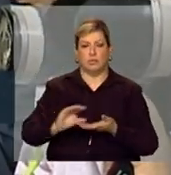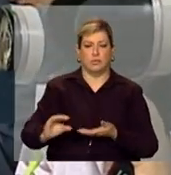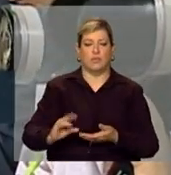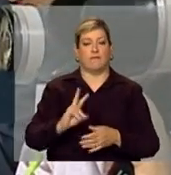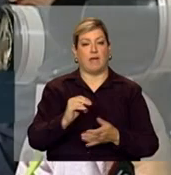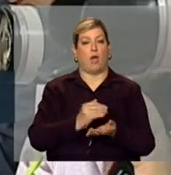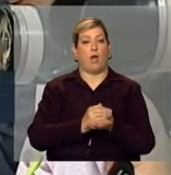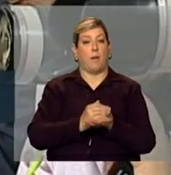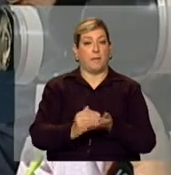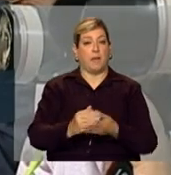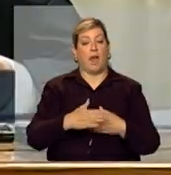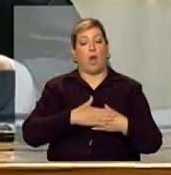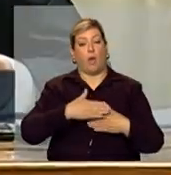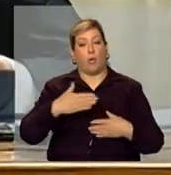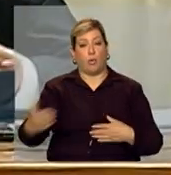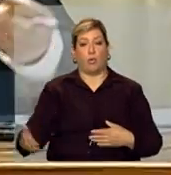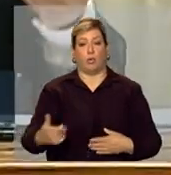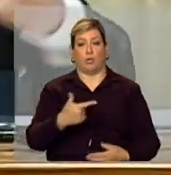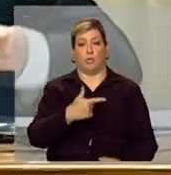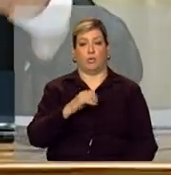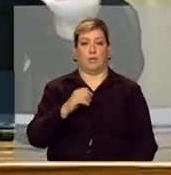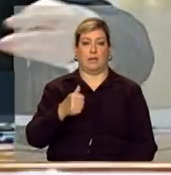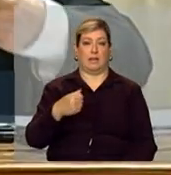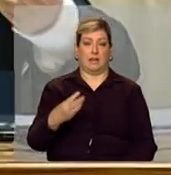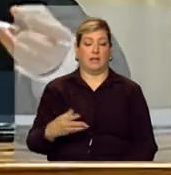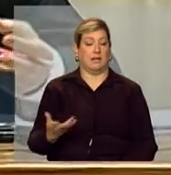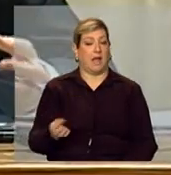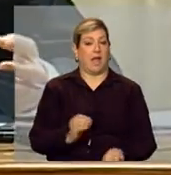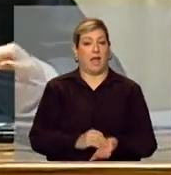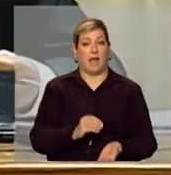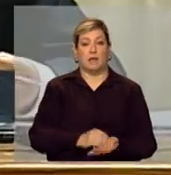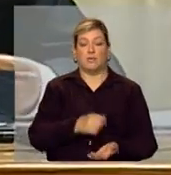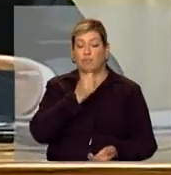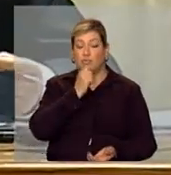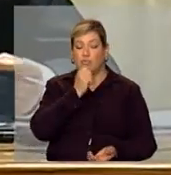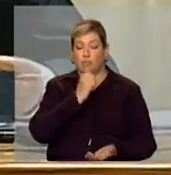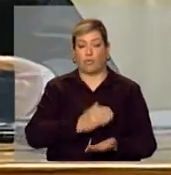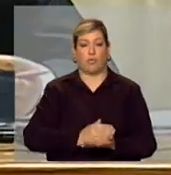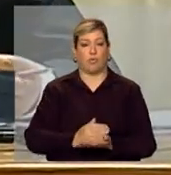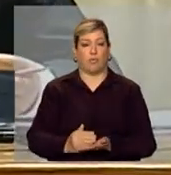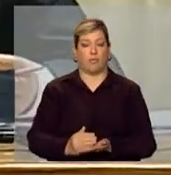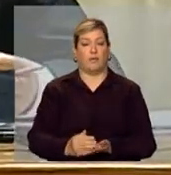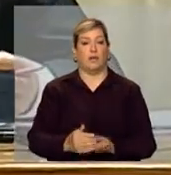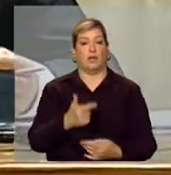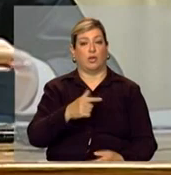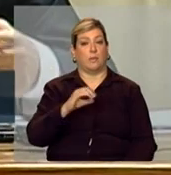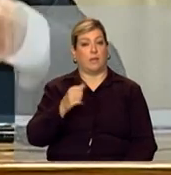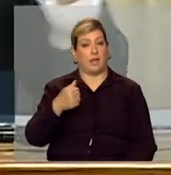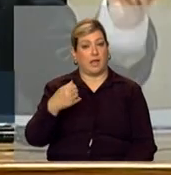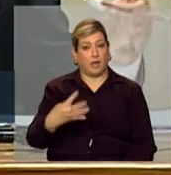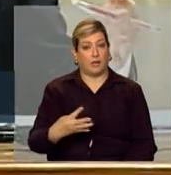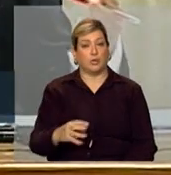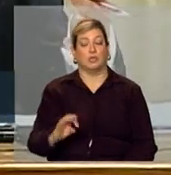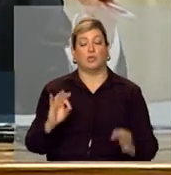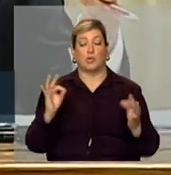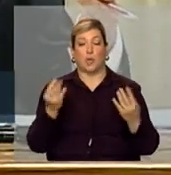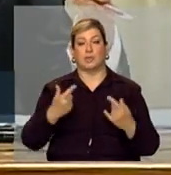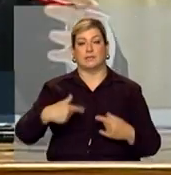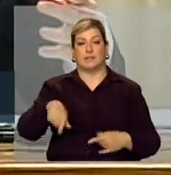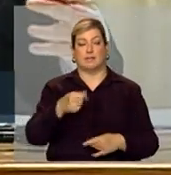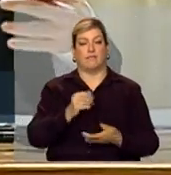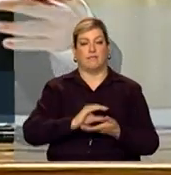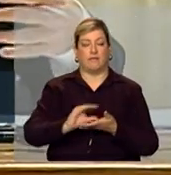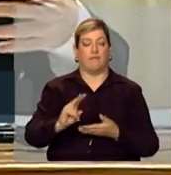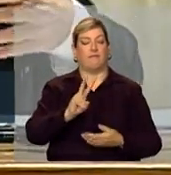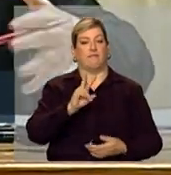ao longo apenas de 2013 Então ainda não começaram e 2014 todos esses investimentos